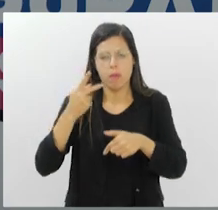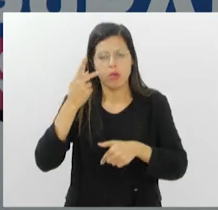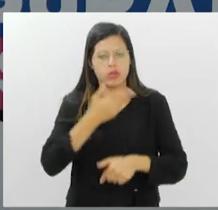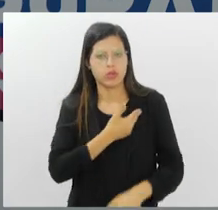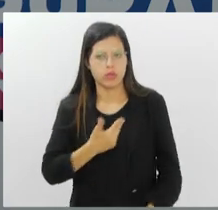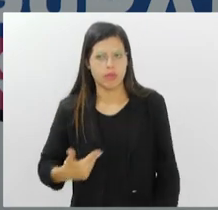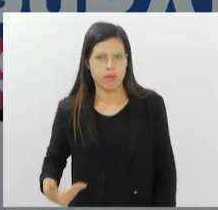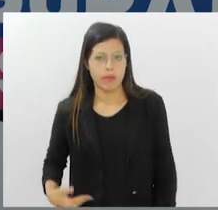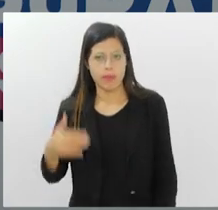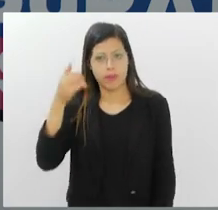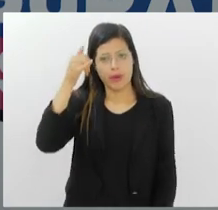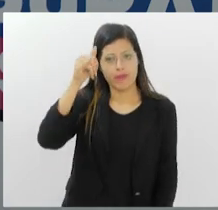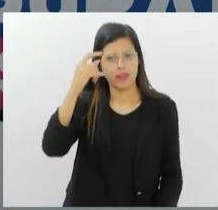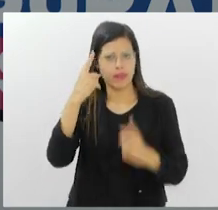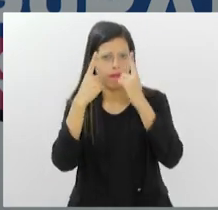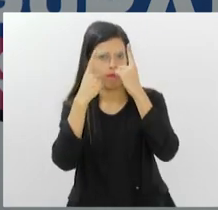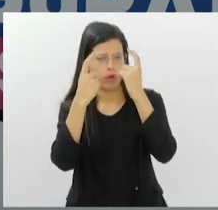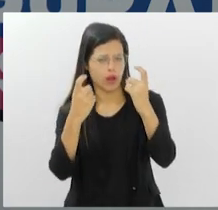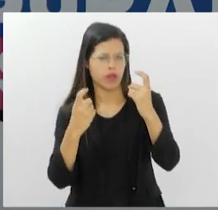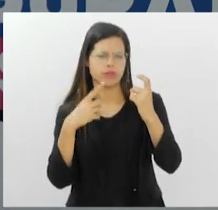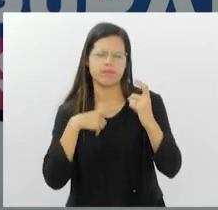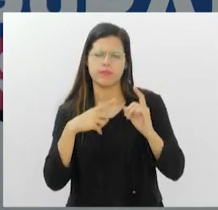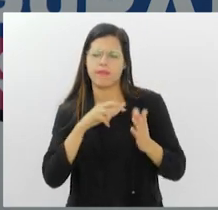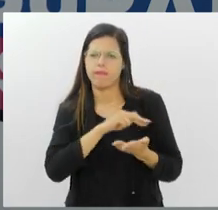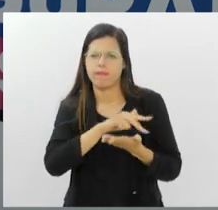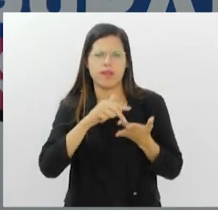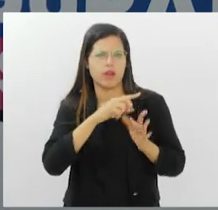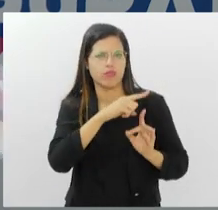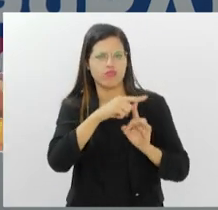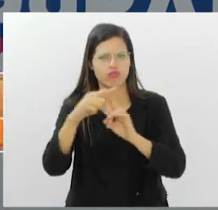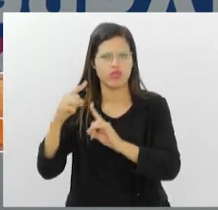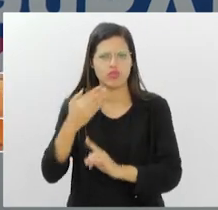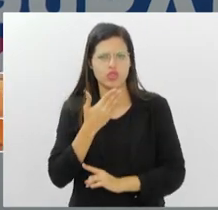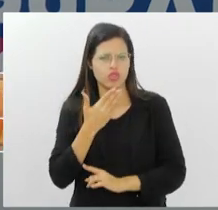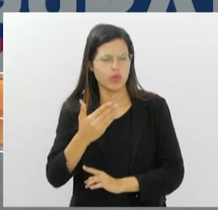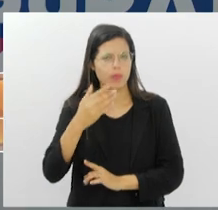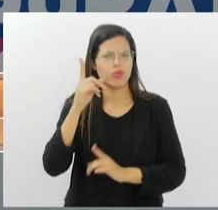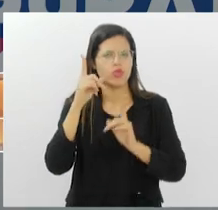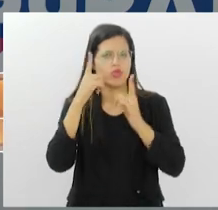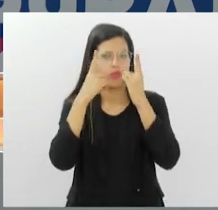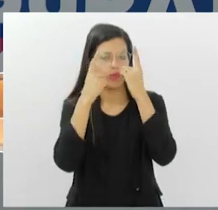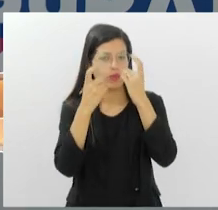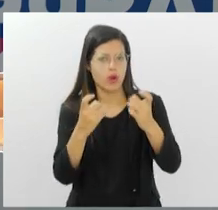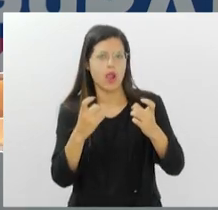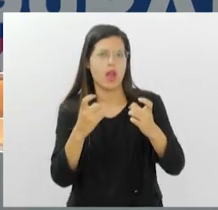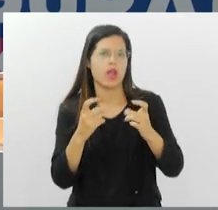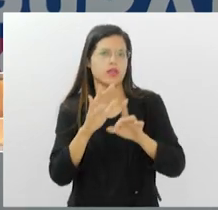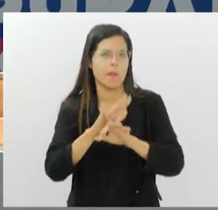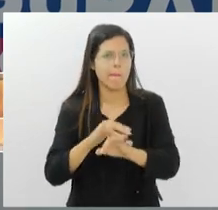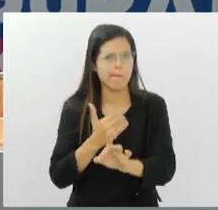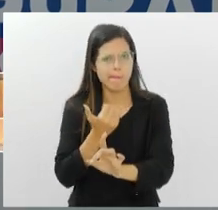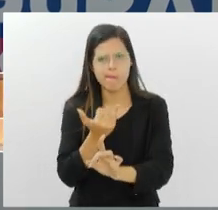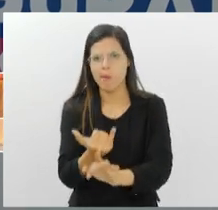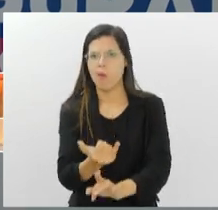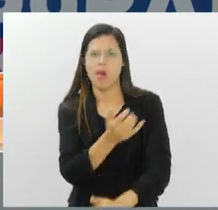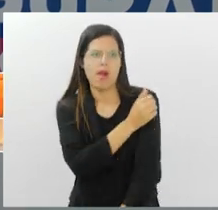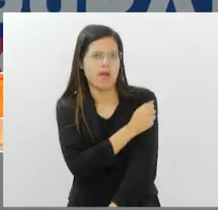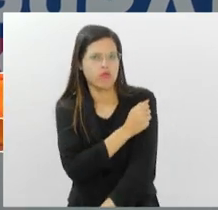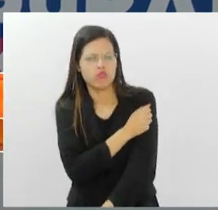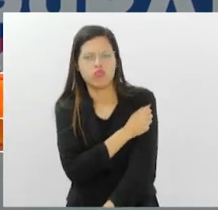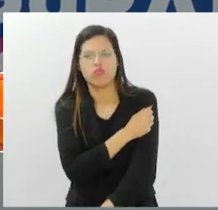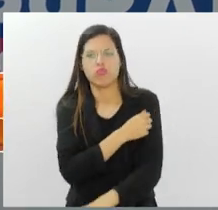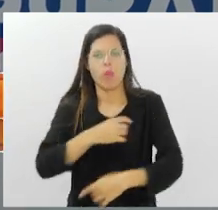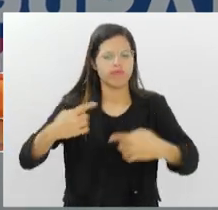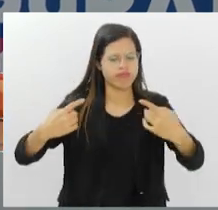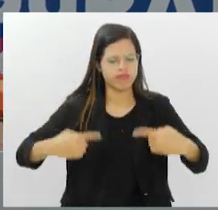violência como um todo. Há vários tipos de violência nas escolas, né? A violência interna, né, que é o bullying, os alunos contra os alunos, aquele